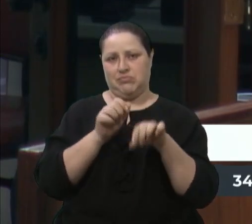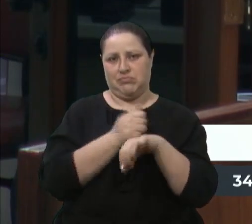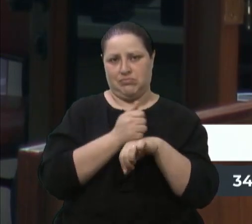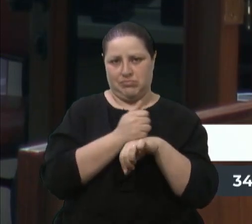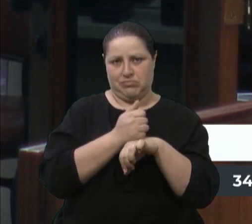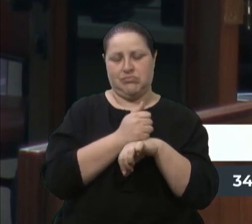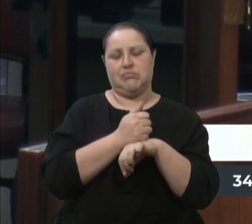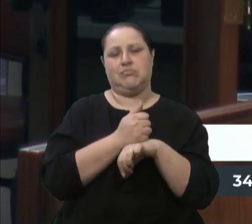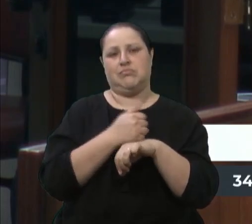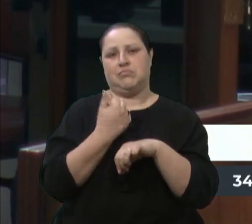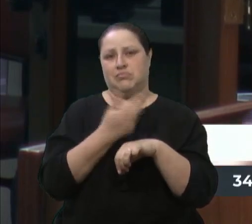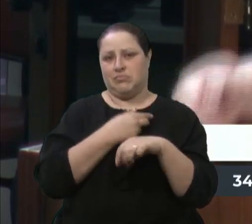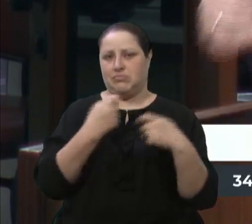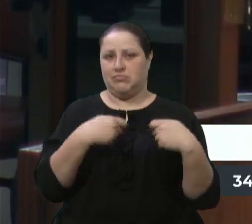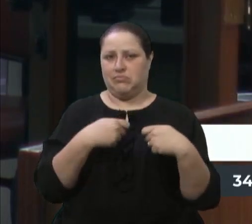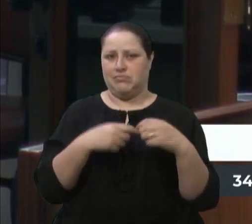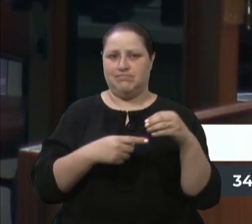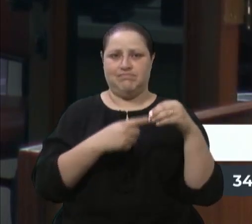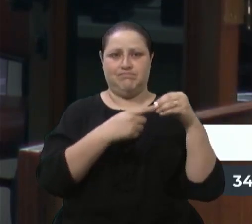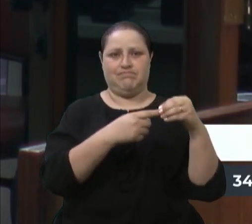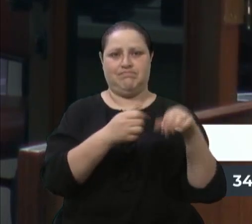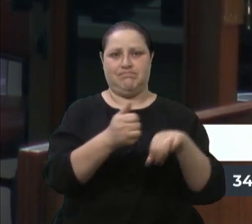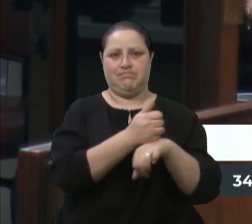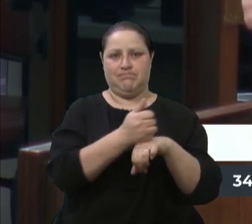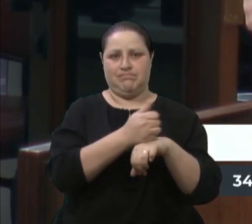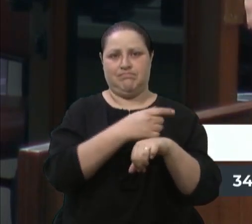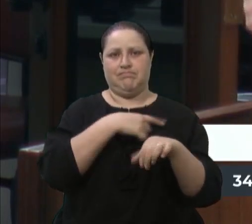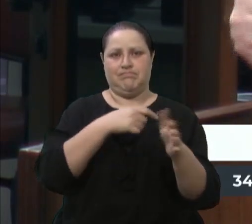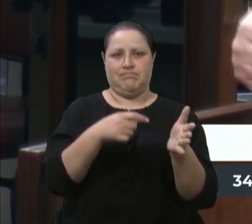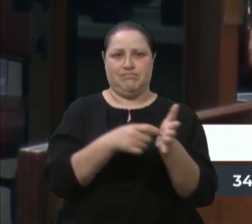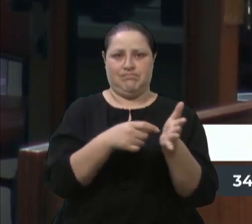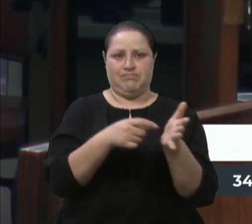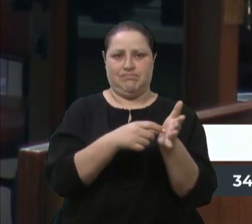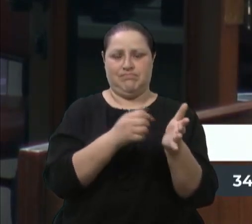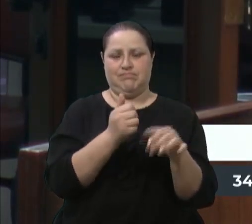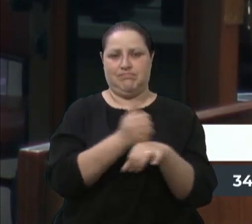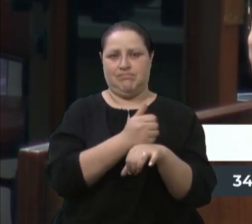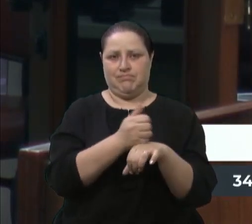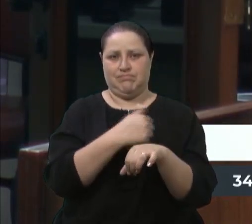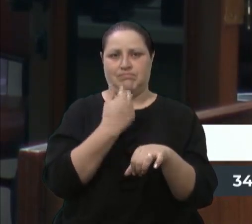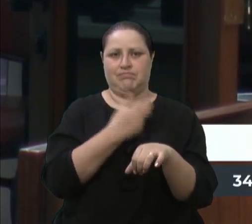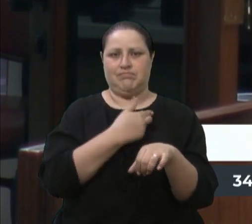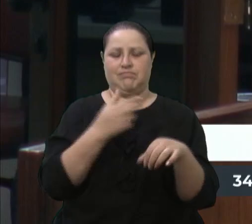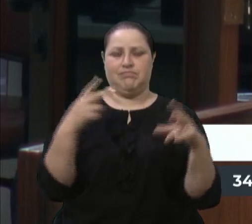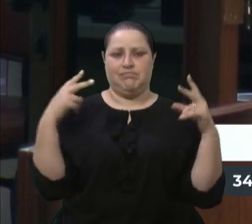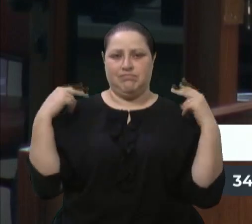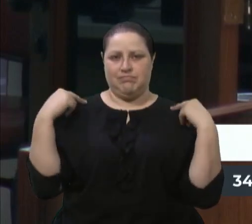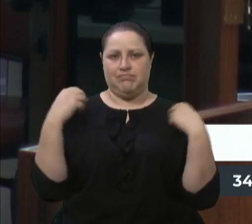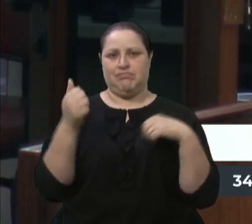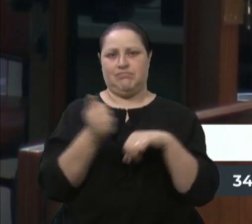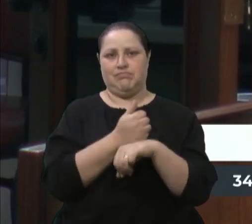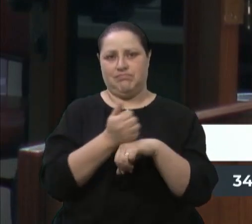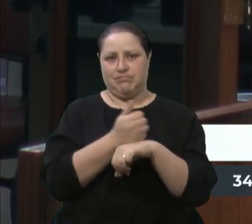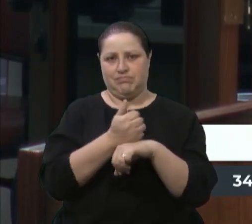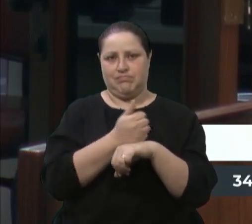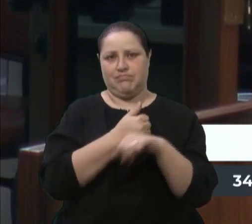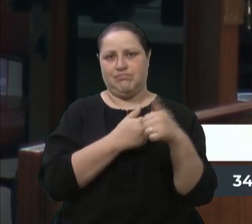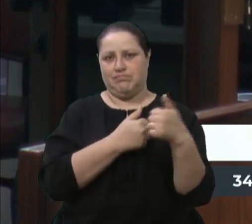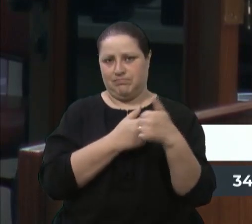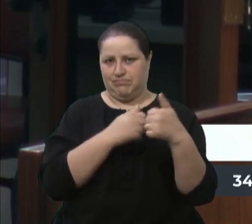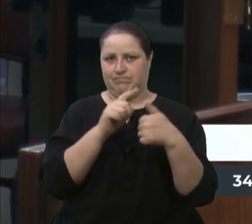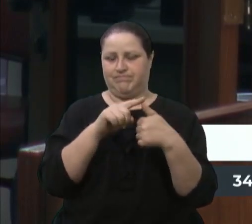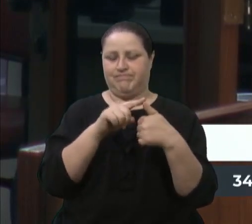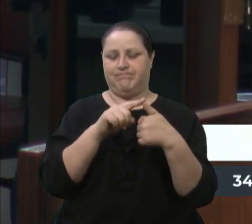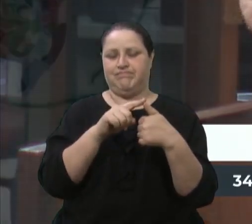precisa ser profissional. Primeiramente, nós temos uma carteira profissional. Nós somos motoristas profissionais e somos,